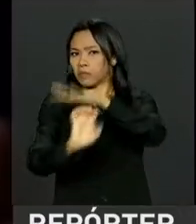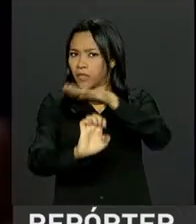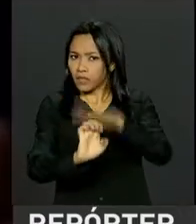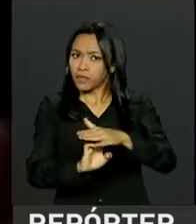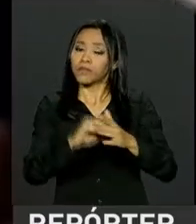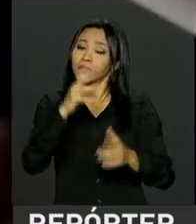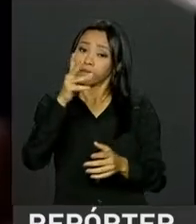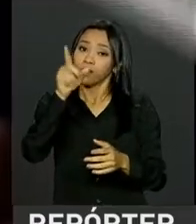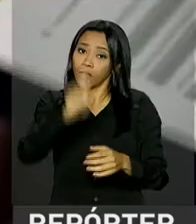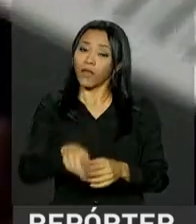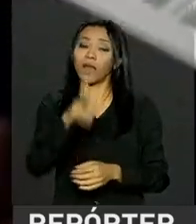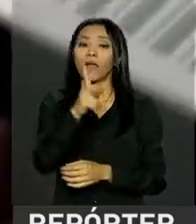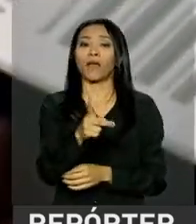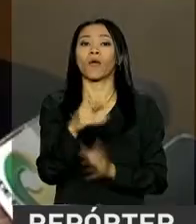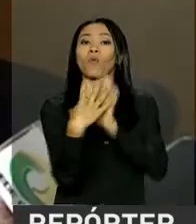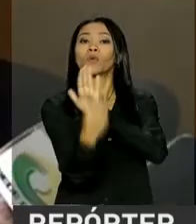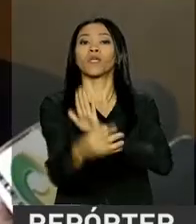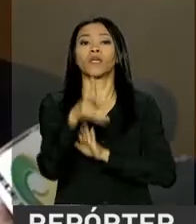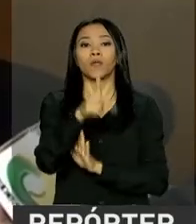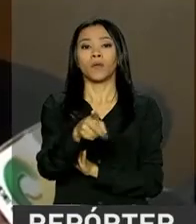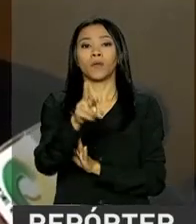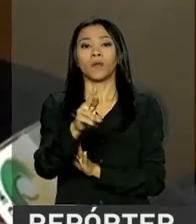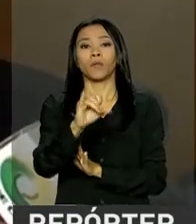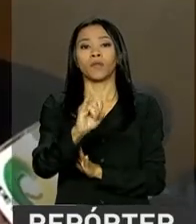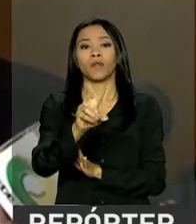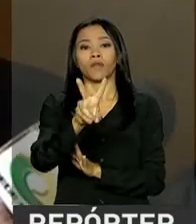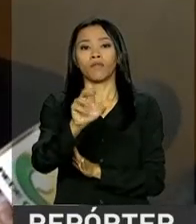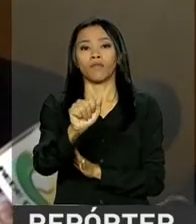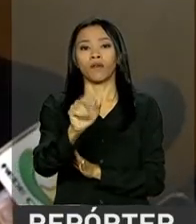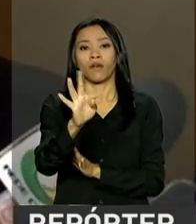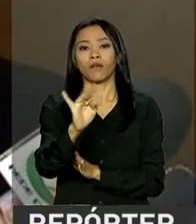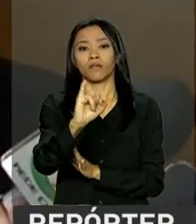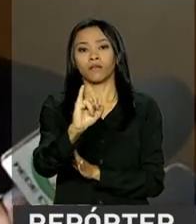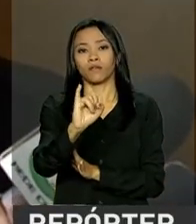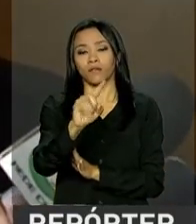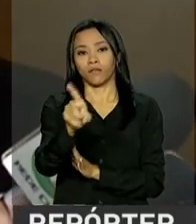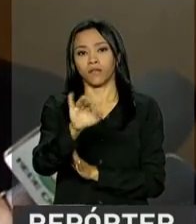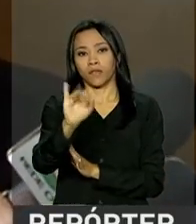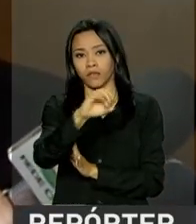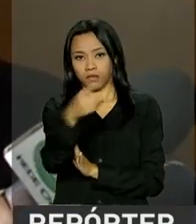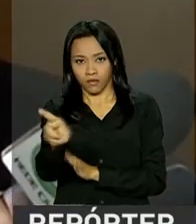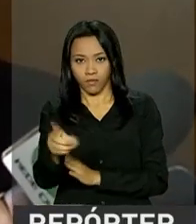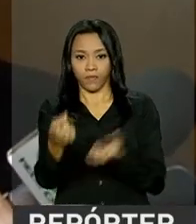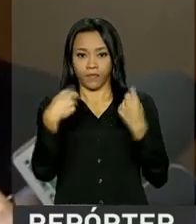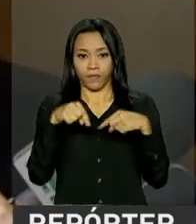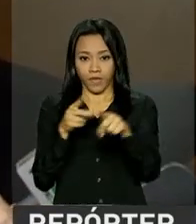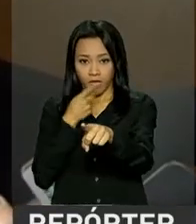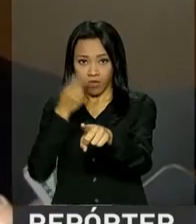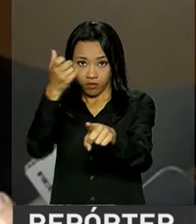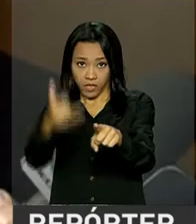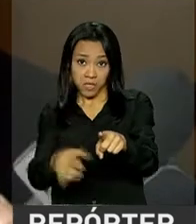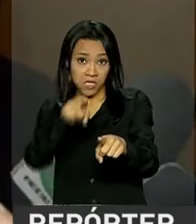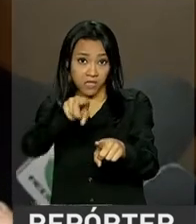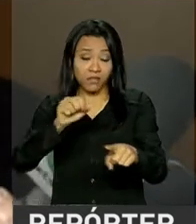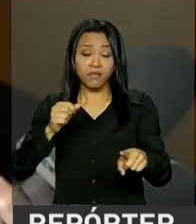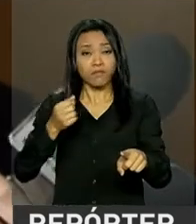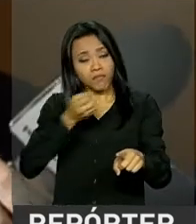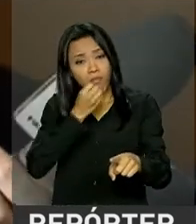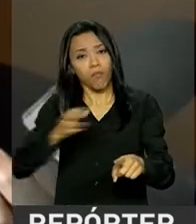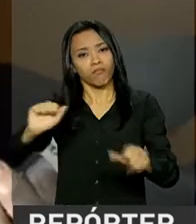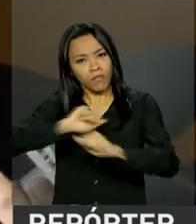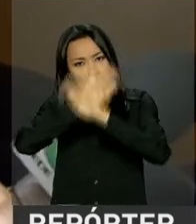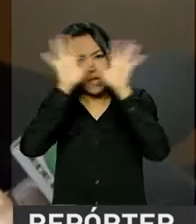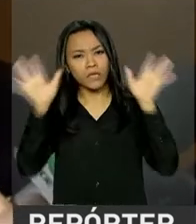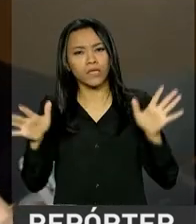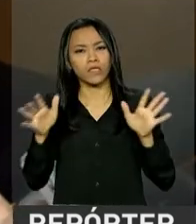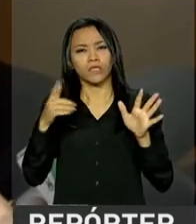hoje mantidas pelo poder público. Isso vai trazer mais transparência e mais, e principalmente você vai ter mais